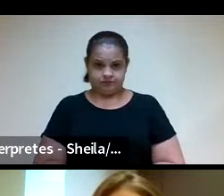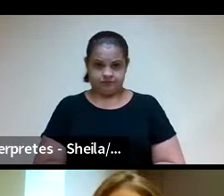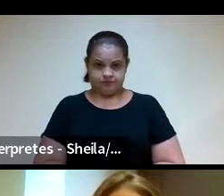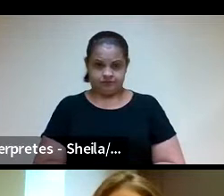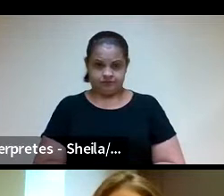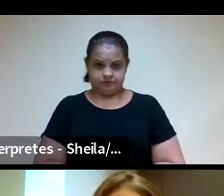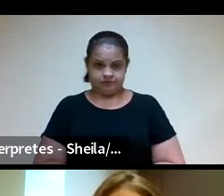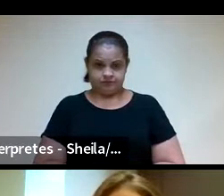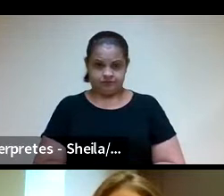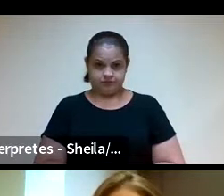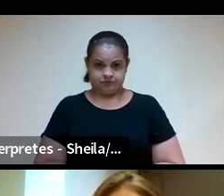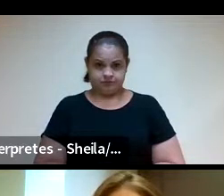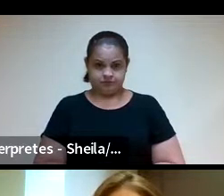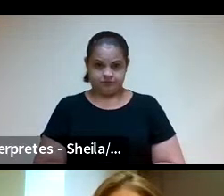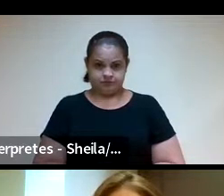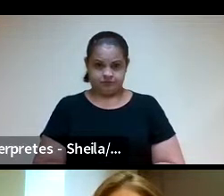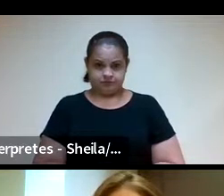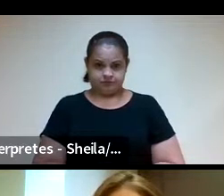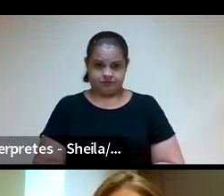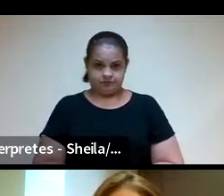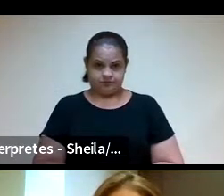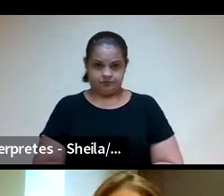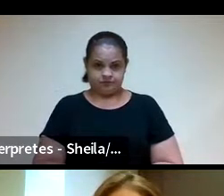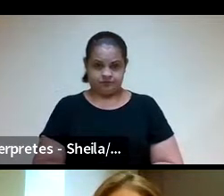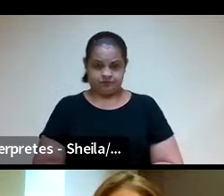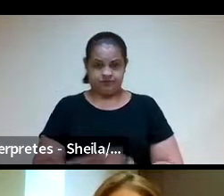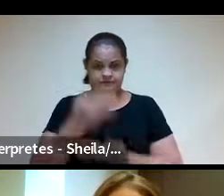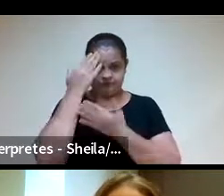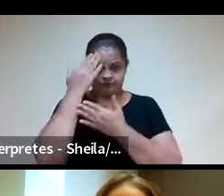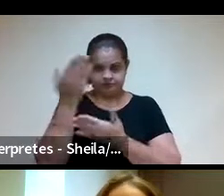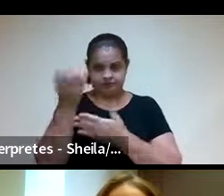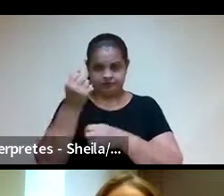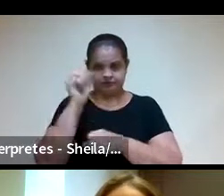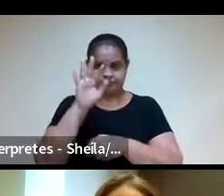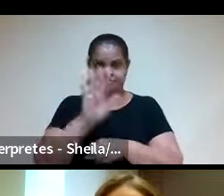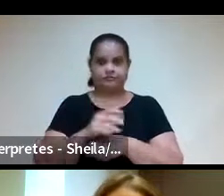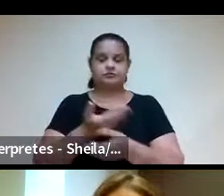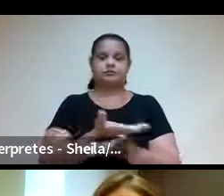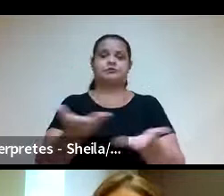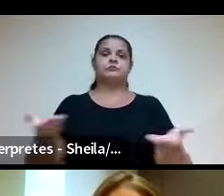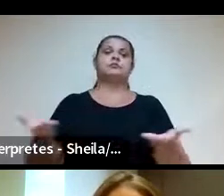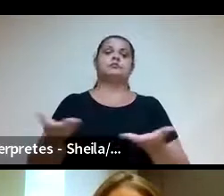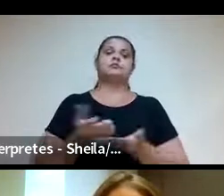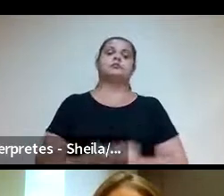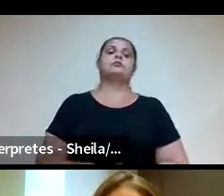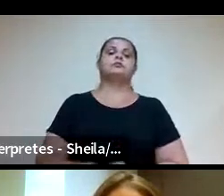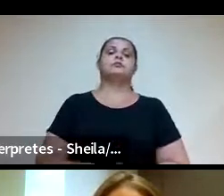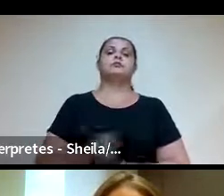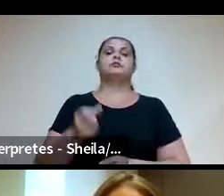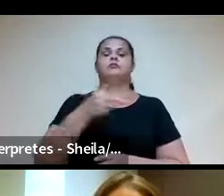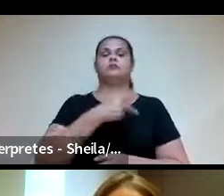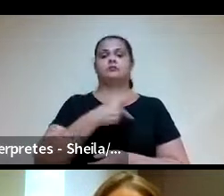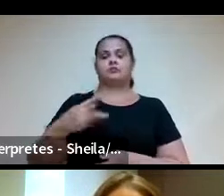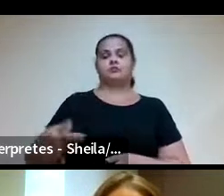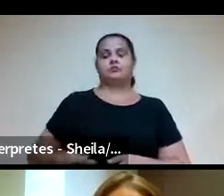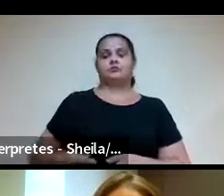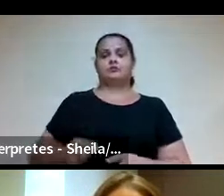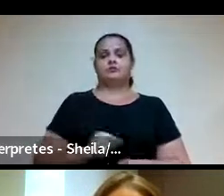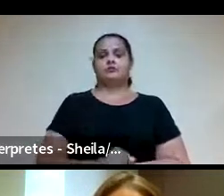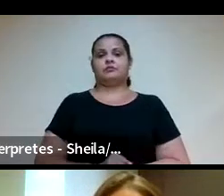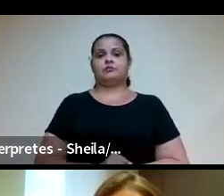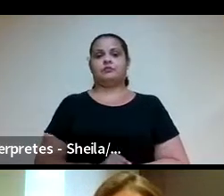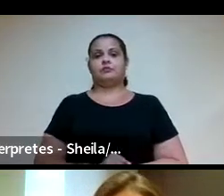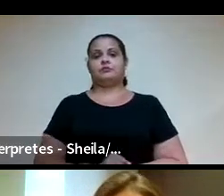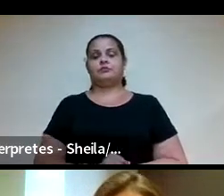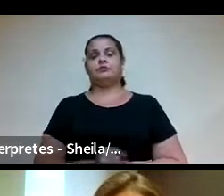Caio, excelência. Obrigado a todos, boa tarde. Excelentíssimo senhor doutor presidente, excelentíssima doutora